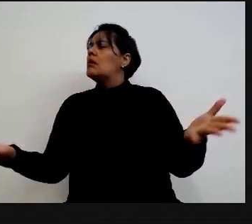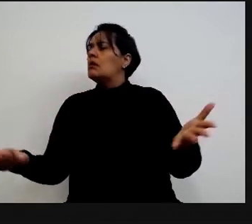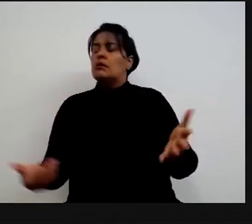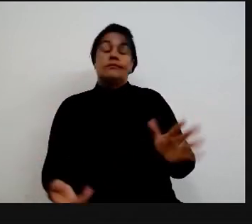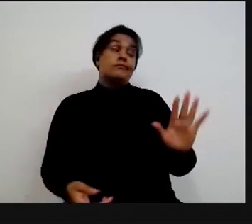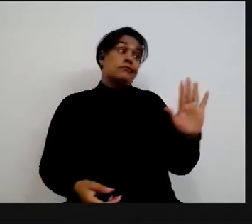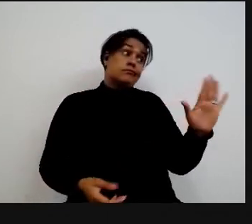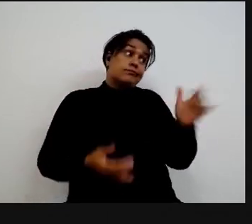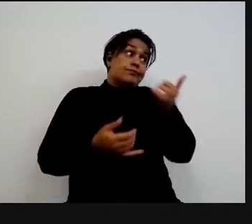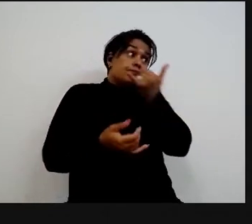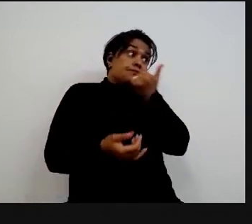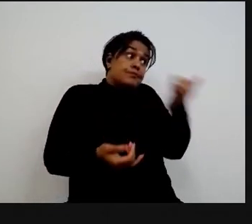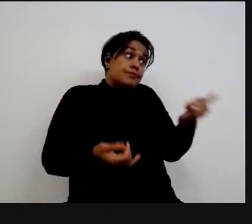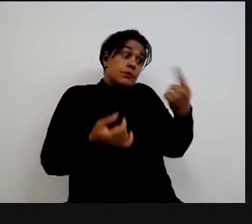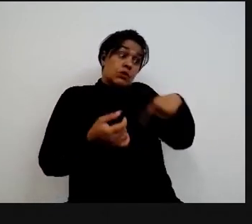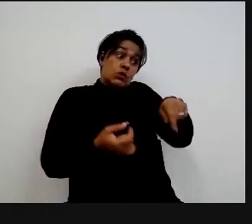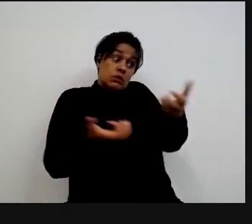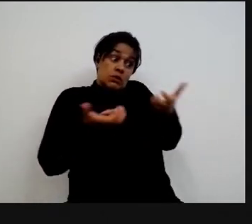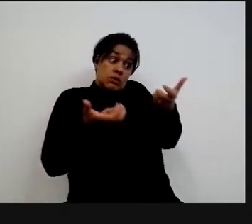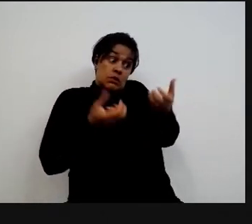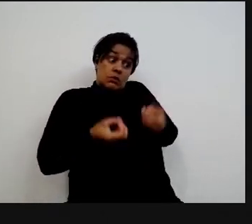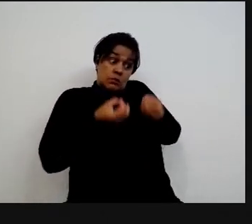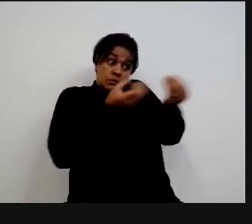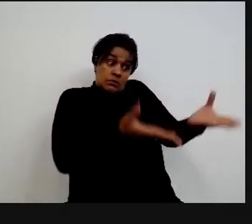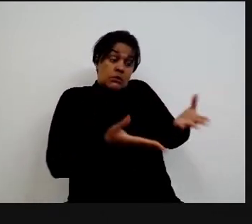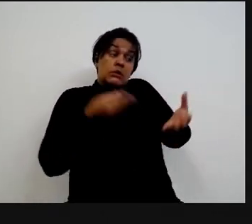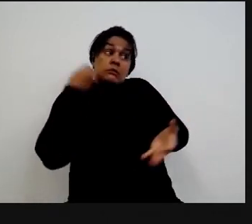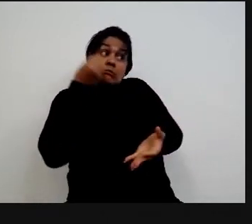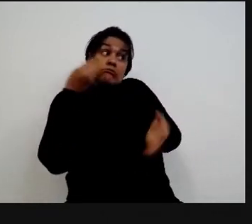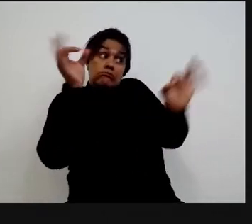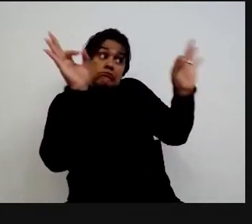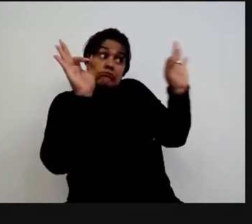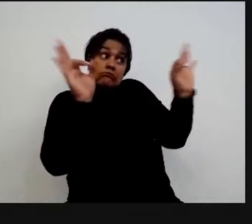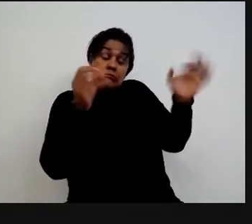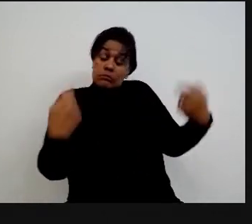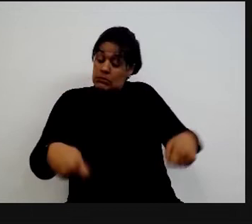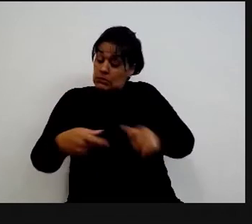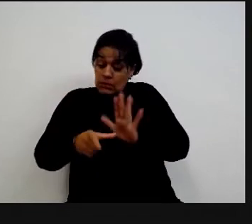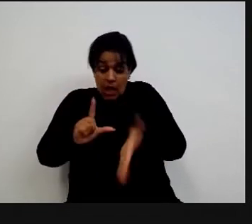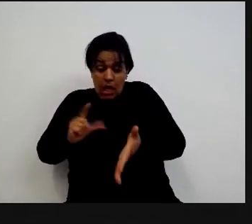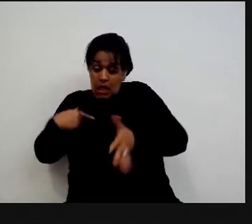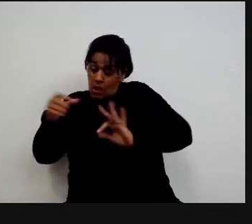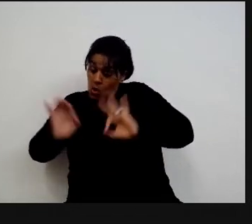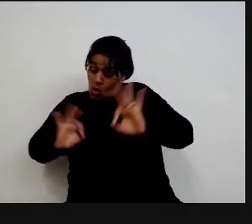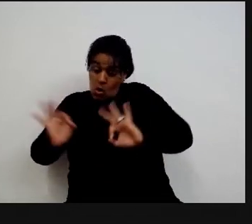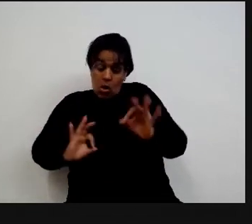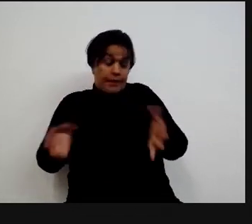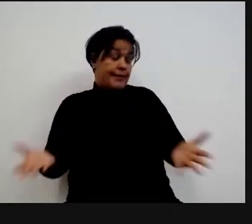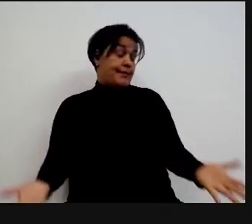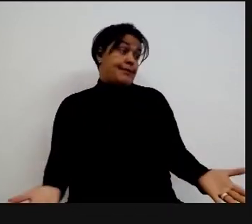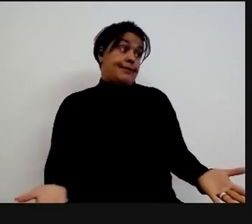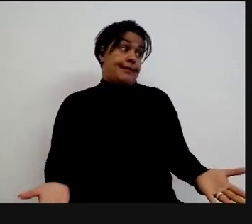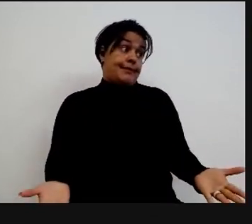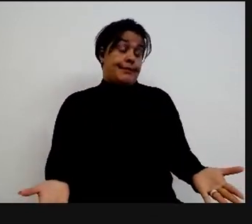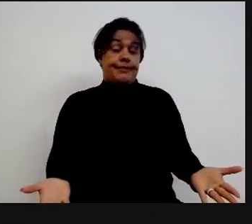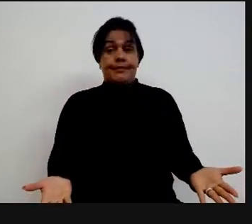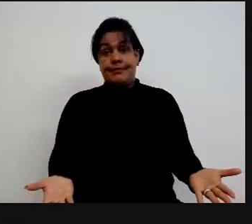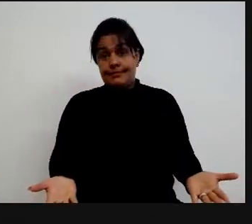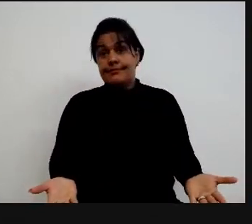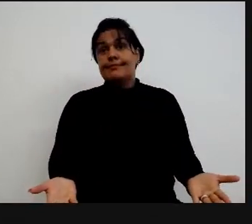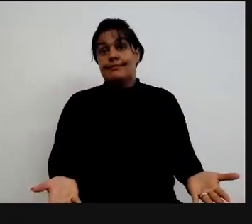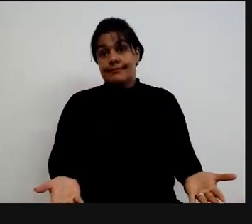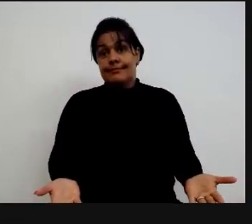isso, nós queremos oferecer uma experiência de aprendizagem, tanto que a gente chama lá as equipes de coordenações de